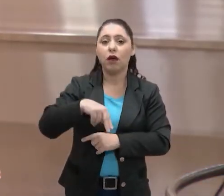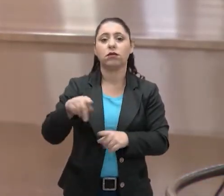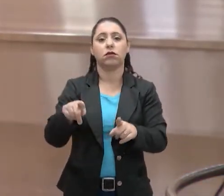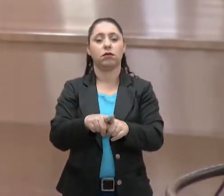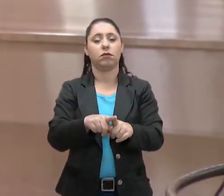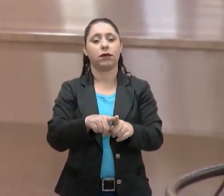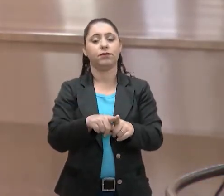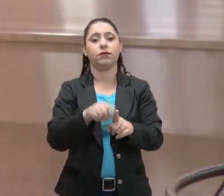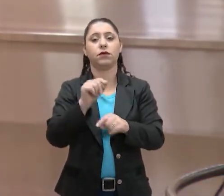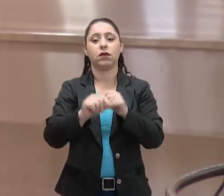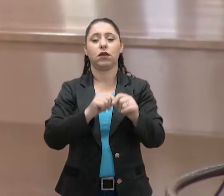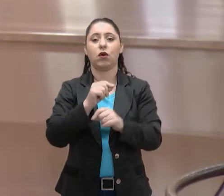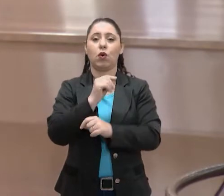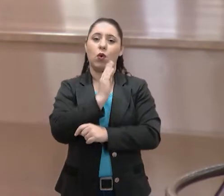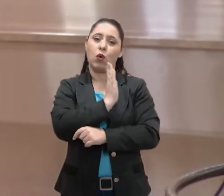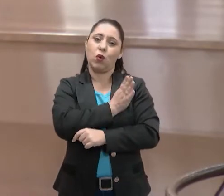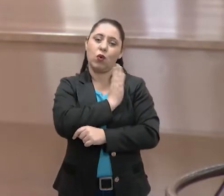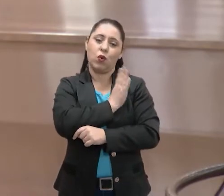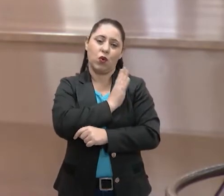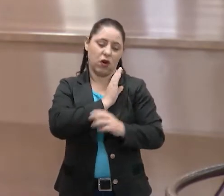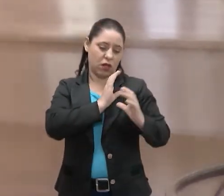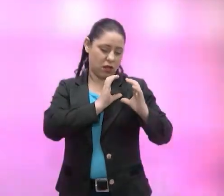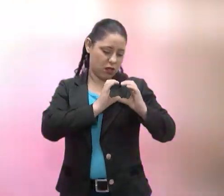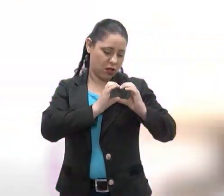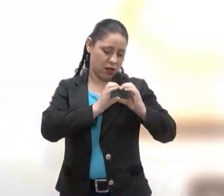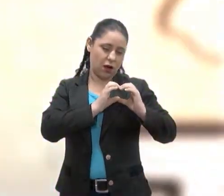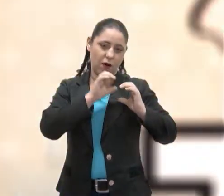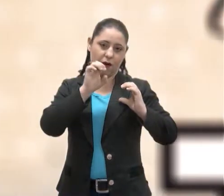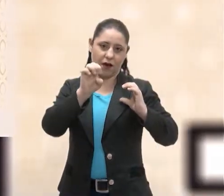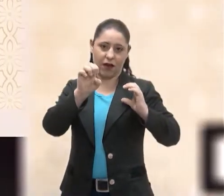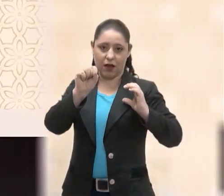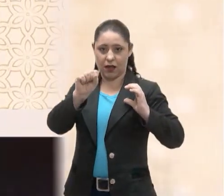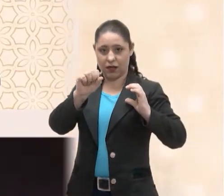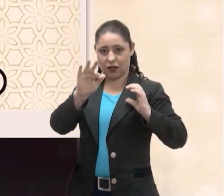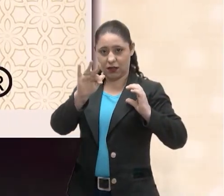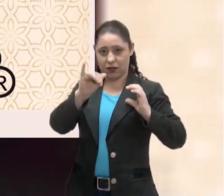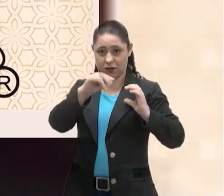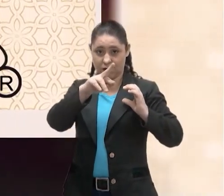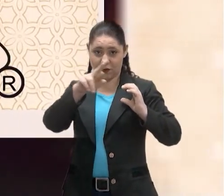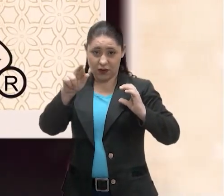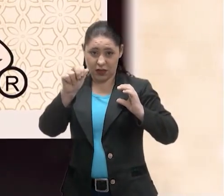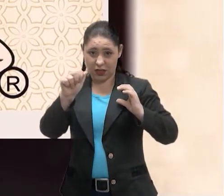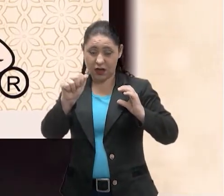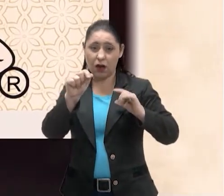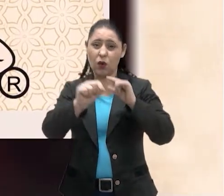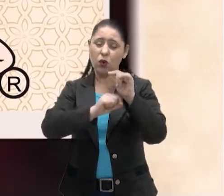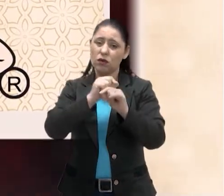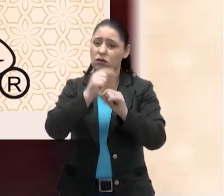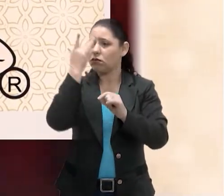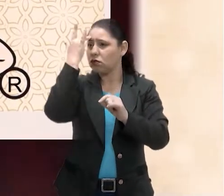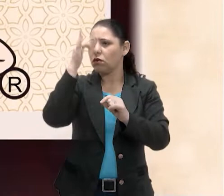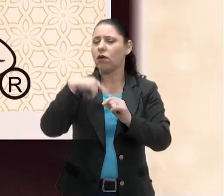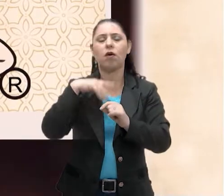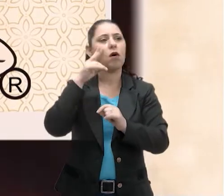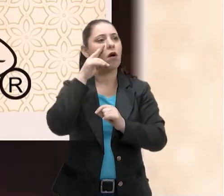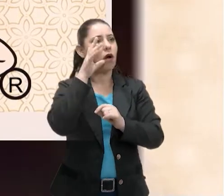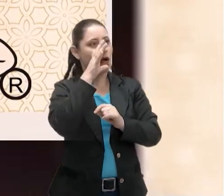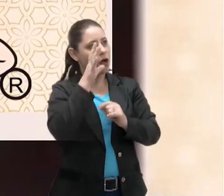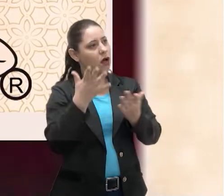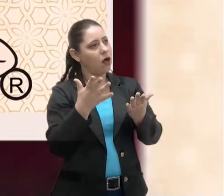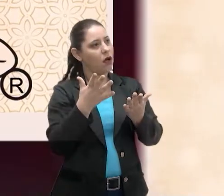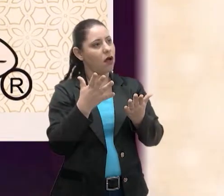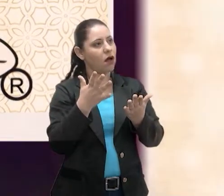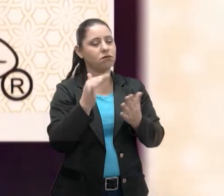pelos netos, né, que é um coraçãozinho, é uma esfirra. São coisas que às vezes a gente não sabe, né? Então, assim, todo